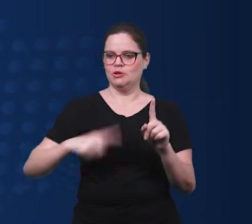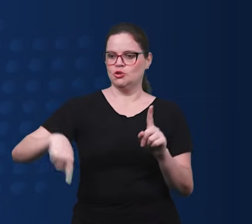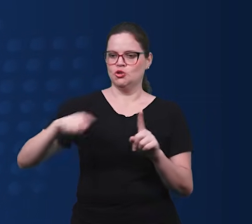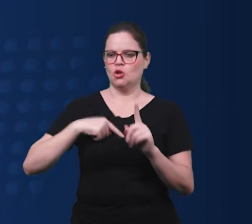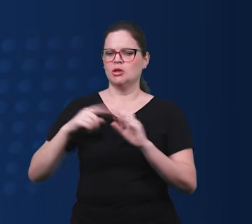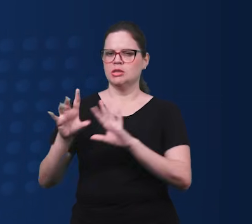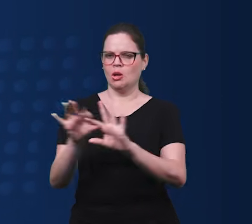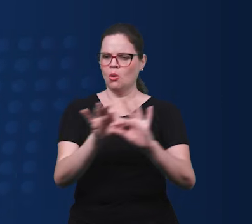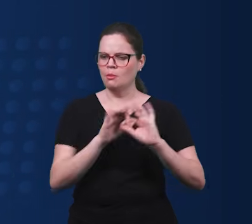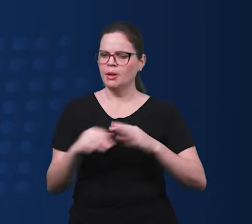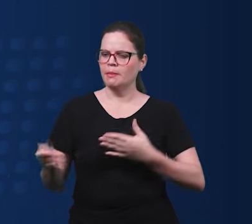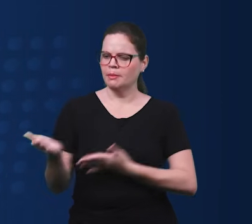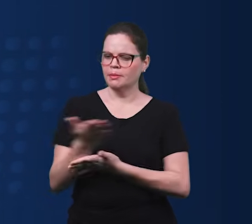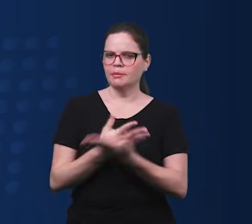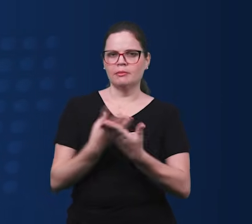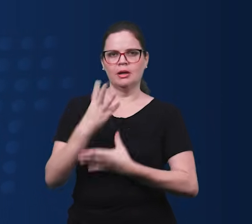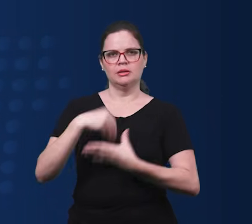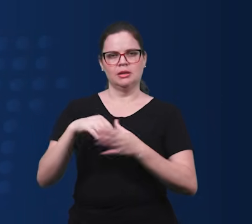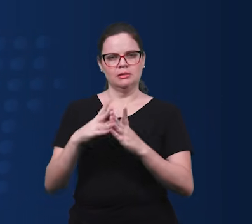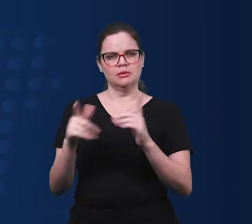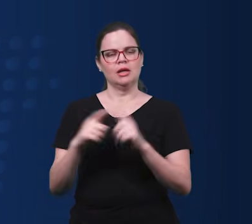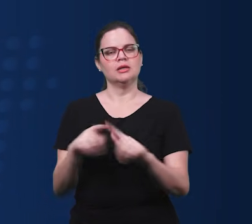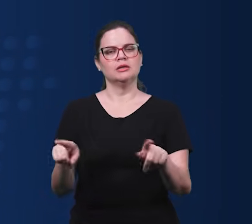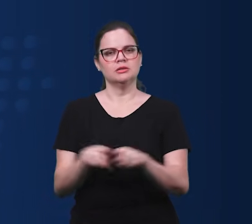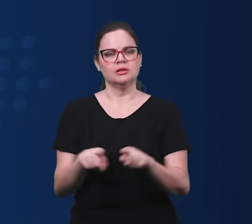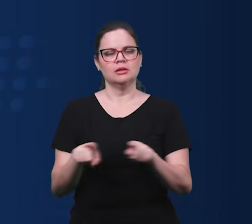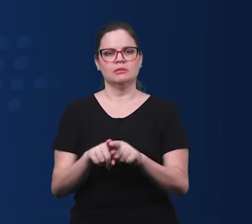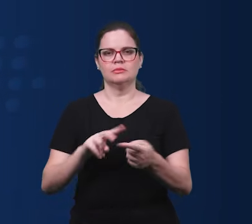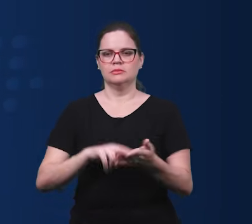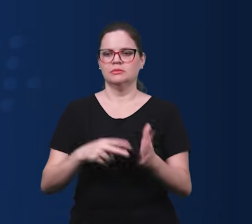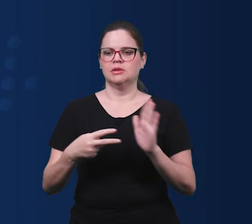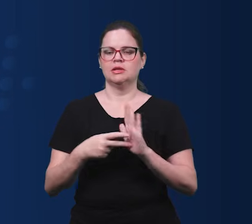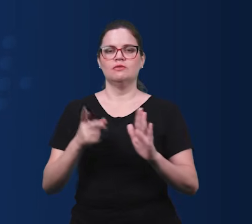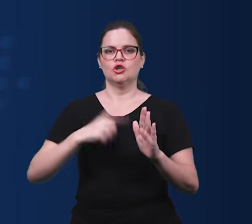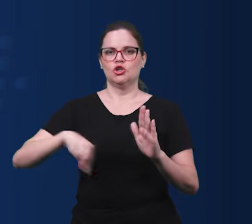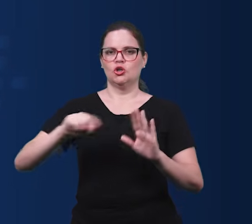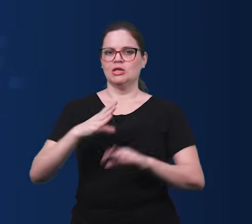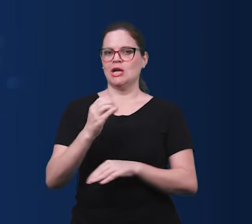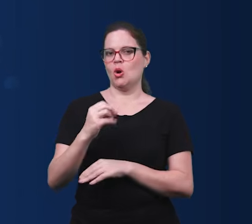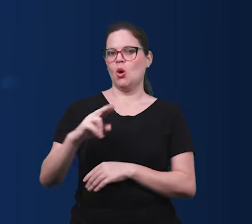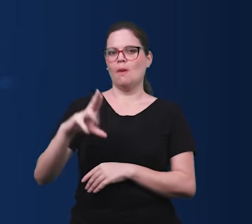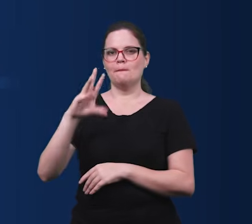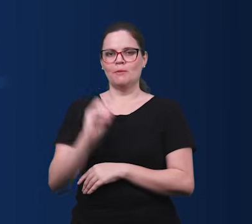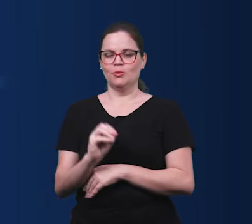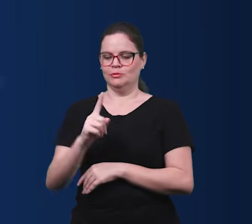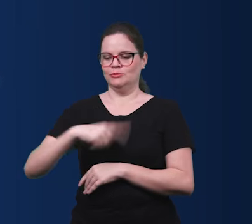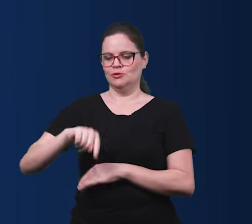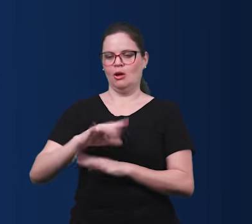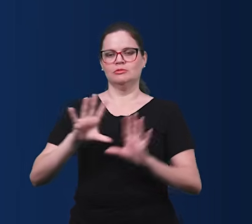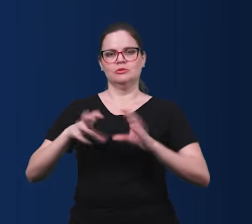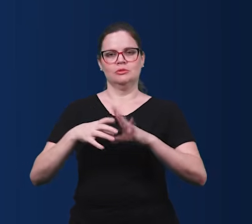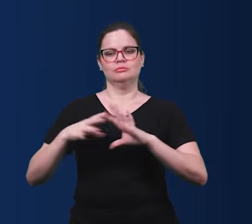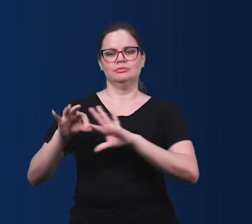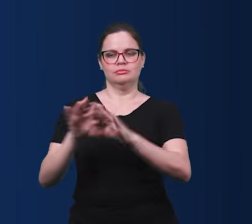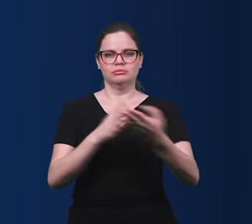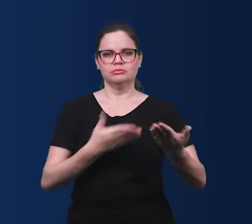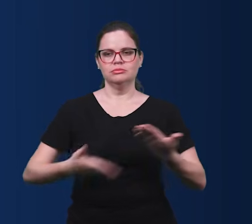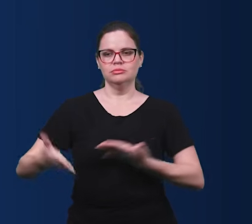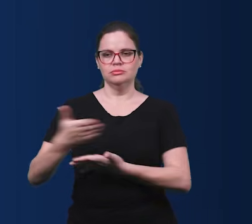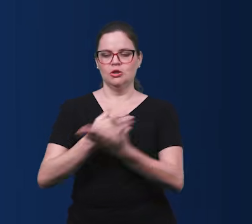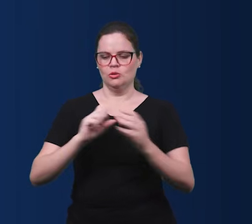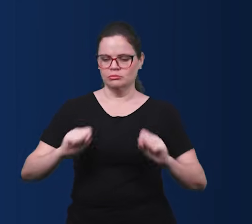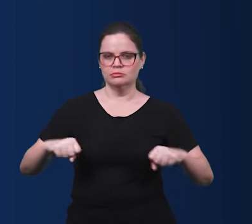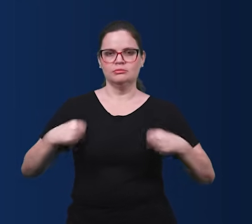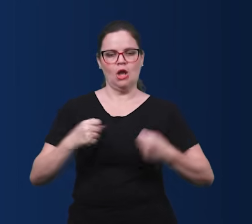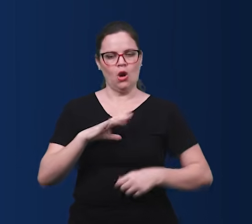com os outros membros da igreja também enfatiza, juntos, como corpo de Cristo, os servos podem se encorajar